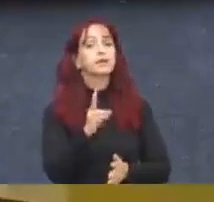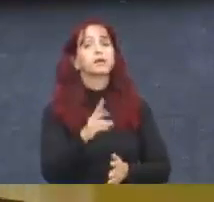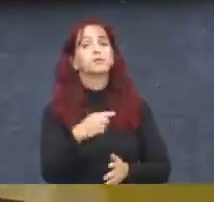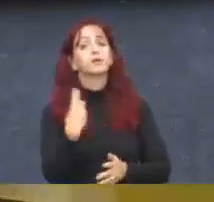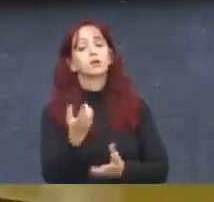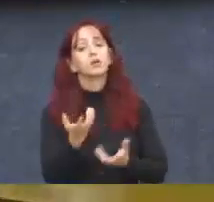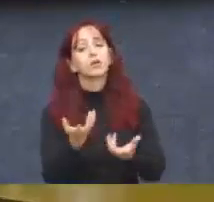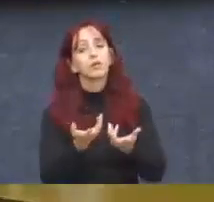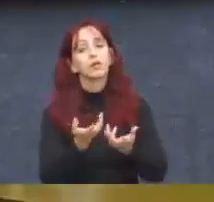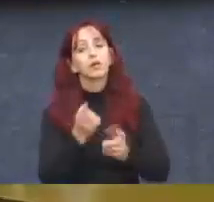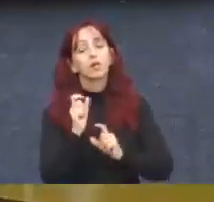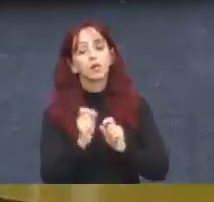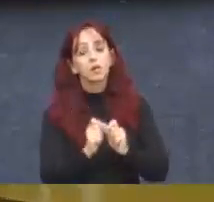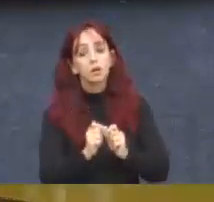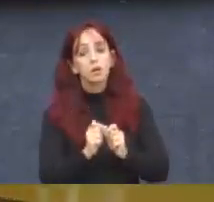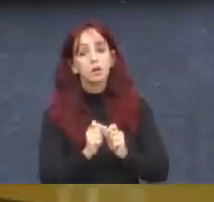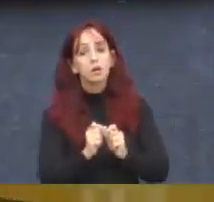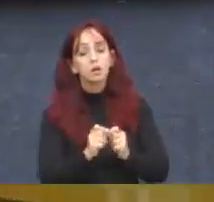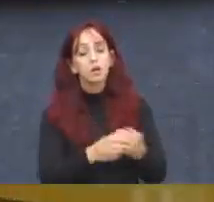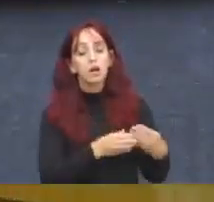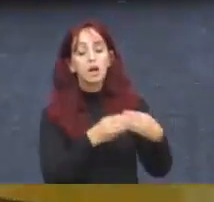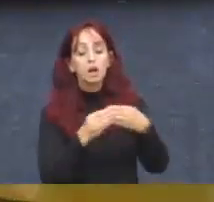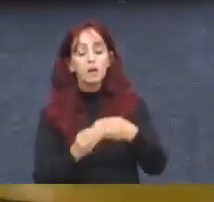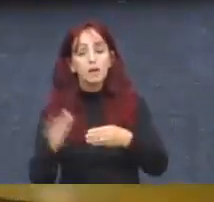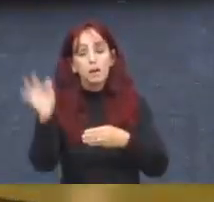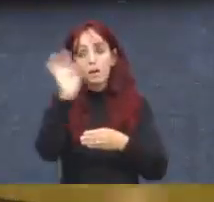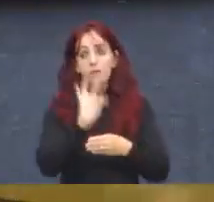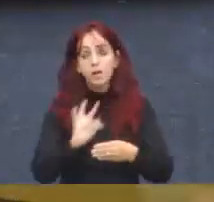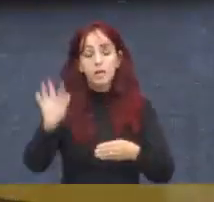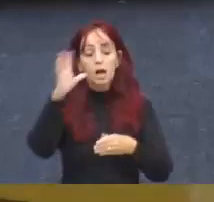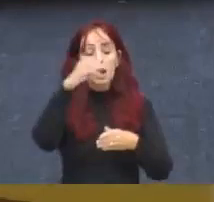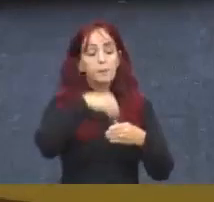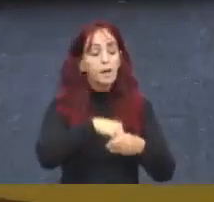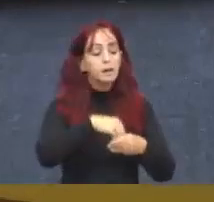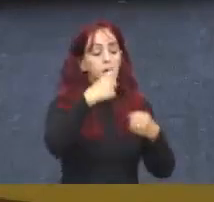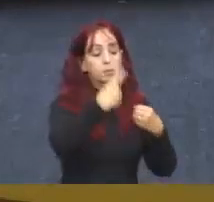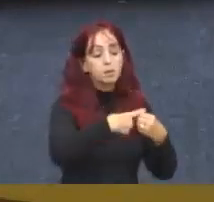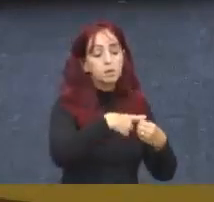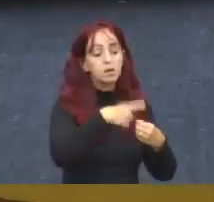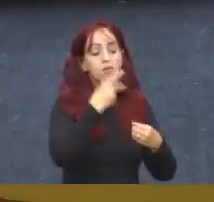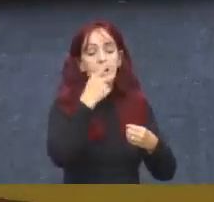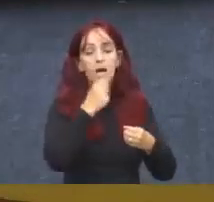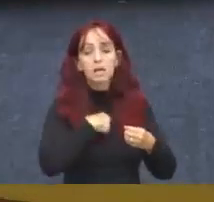quiser agora trazer o que é federal para o município, para falar que tem assinatura